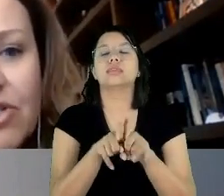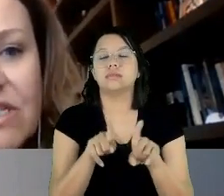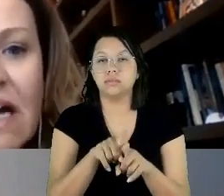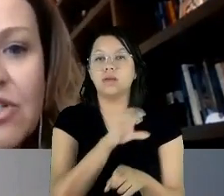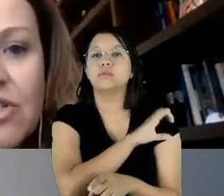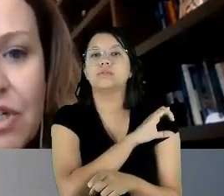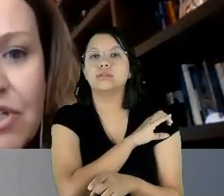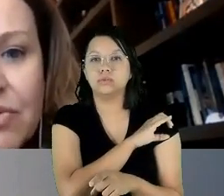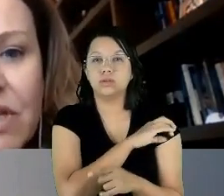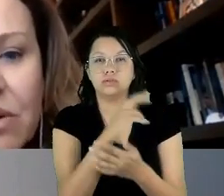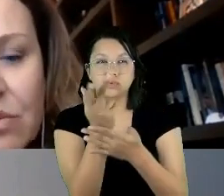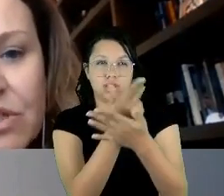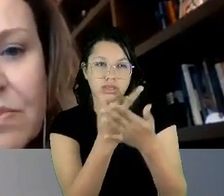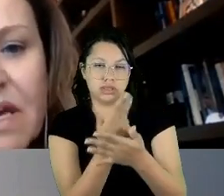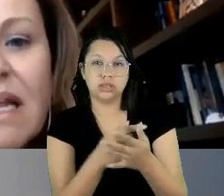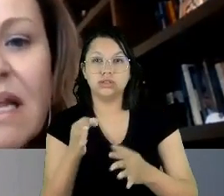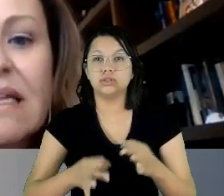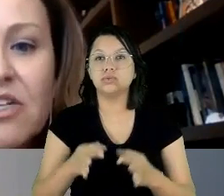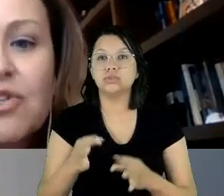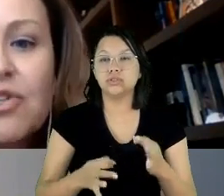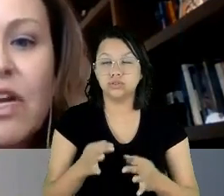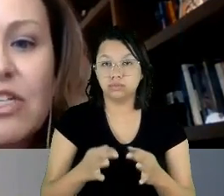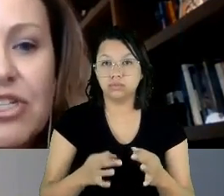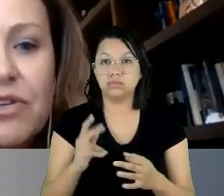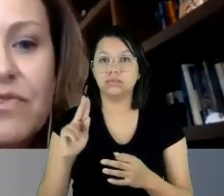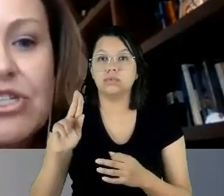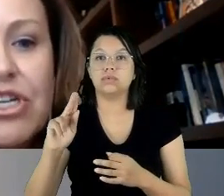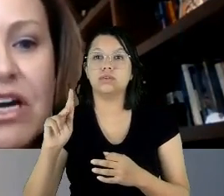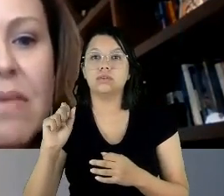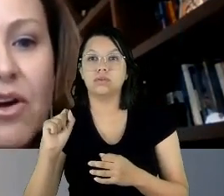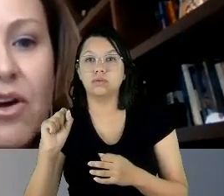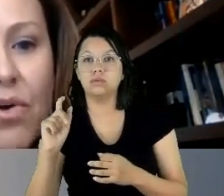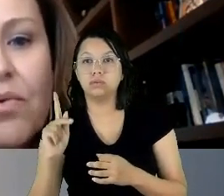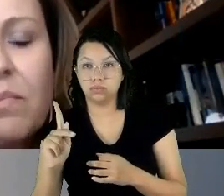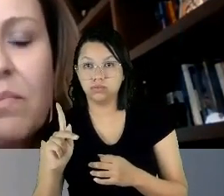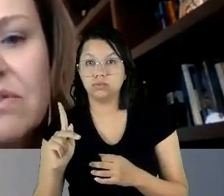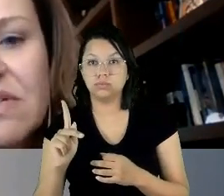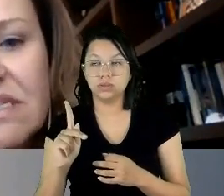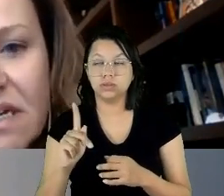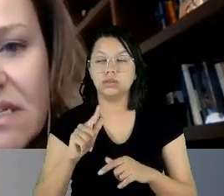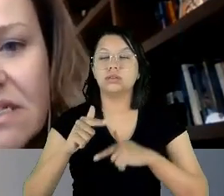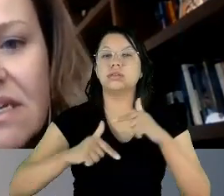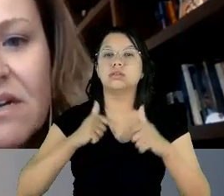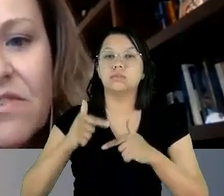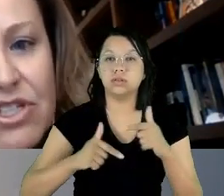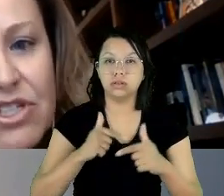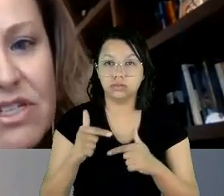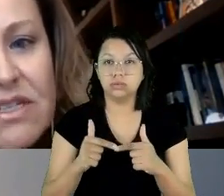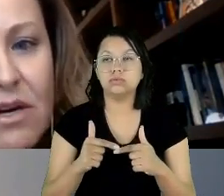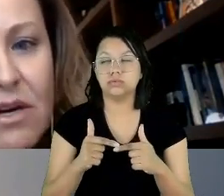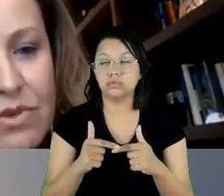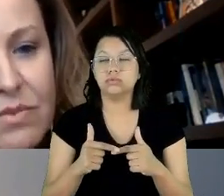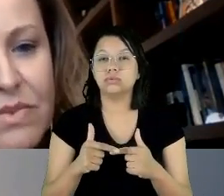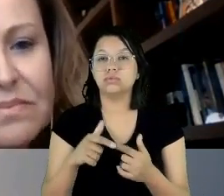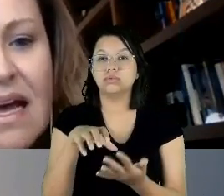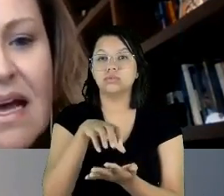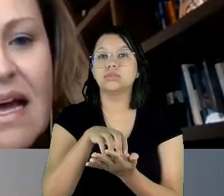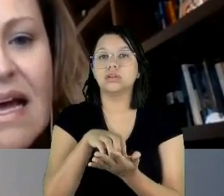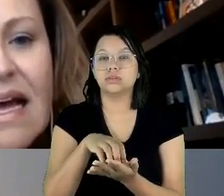Laboratório de Design Jurídico da USP e militante no coletivo Chica Manicongo e Pessoas Trans e Travestis da